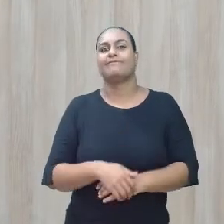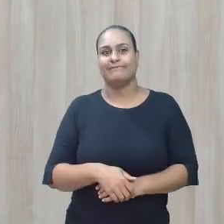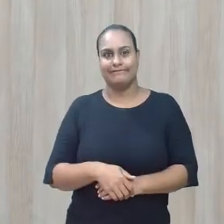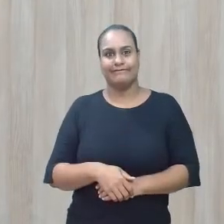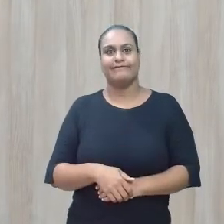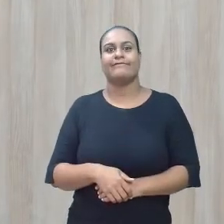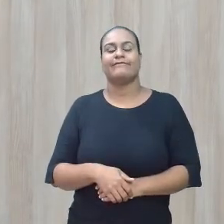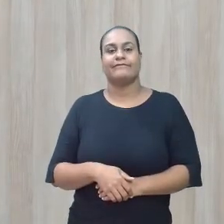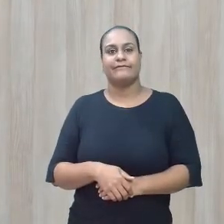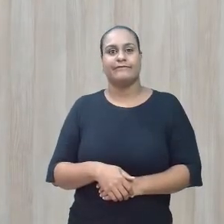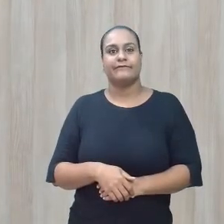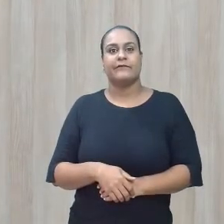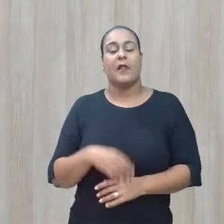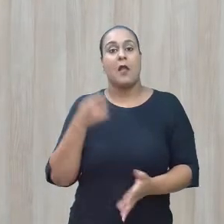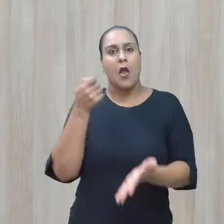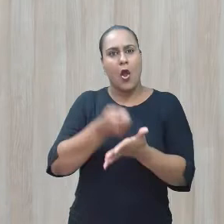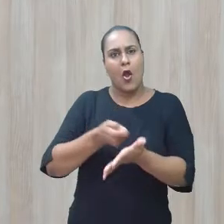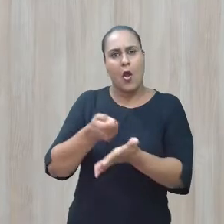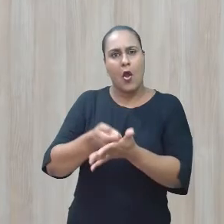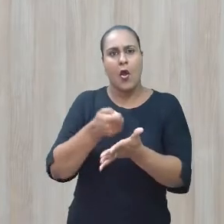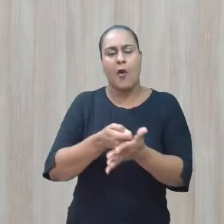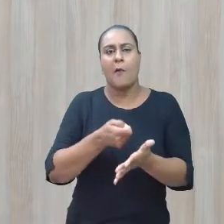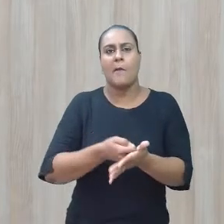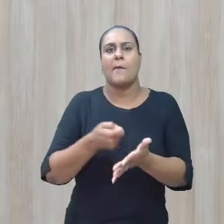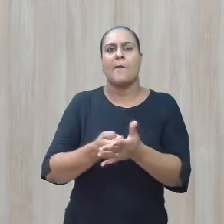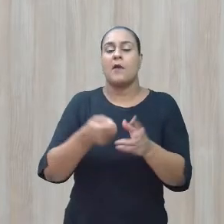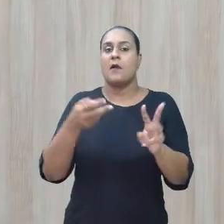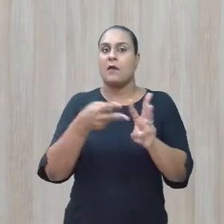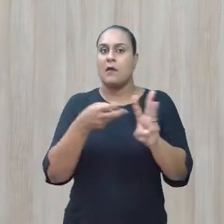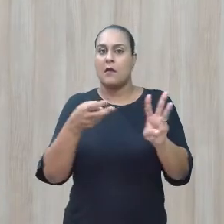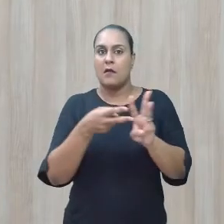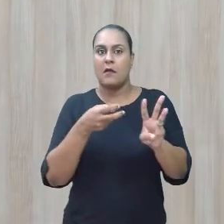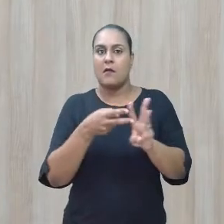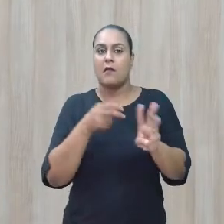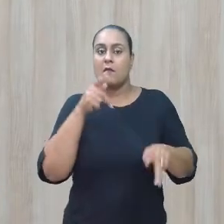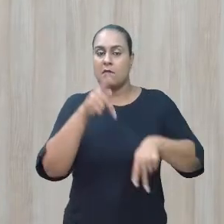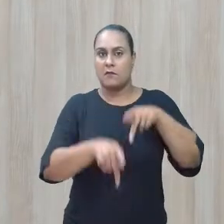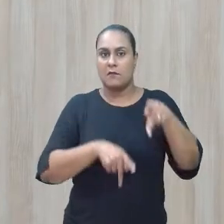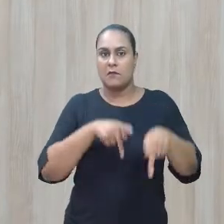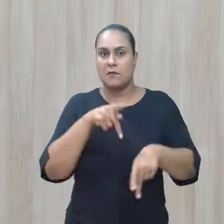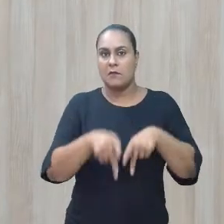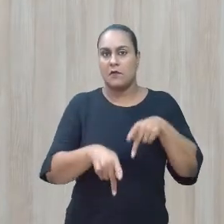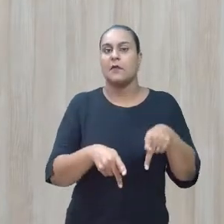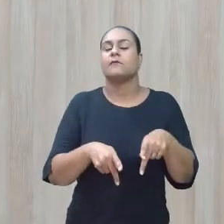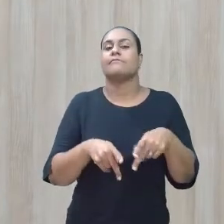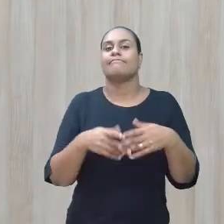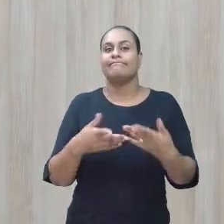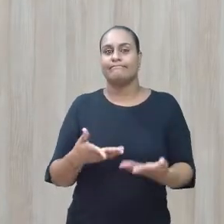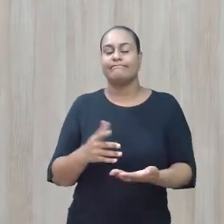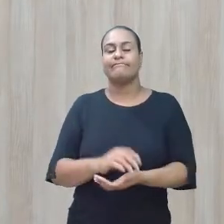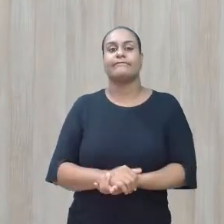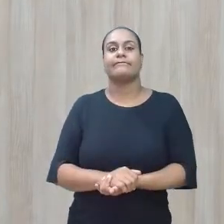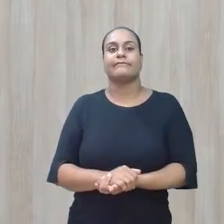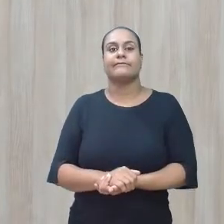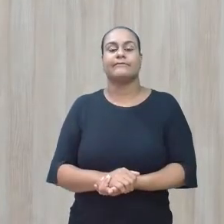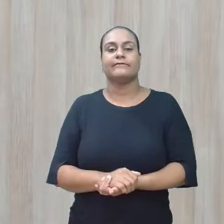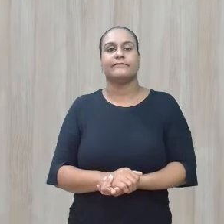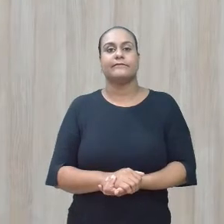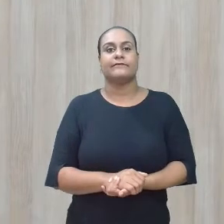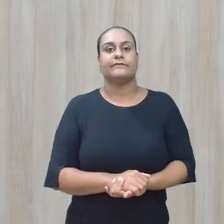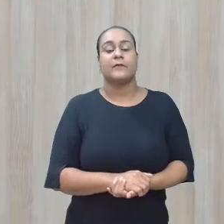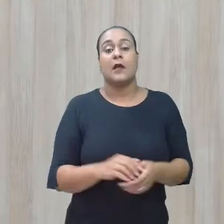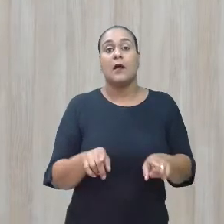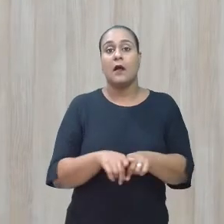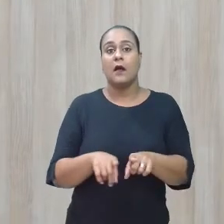indígenas, era para reprimir as revoltas dessa população excluída desse Brasil que estava em construção enquanto um